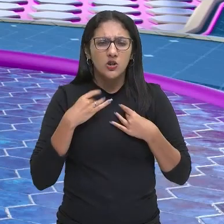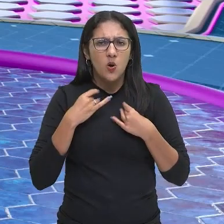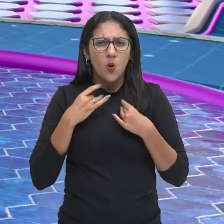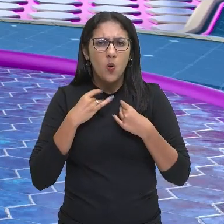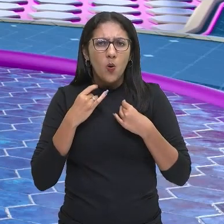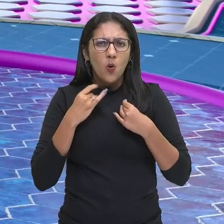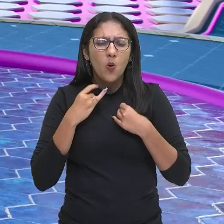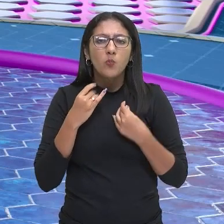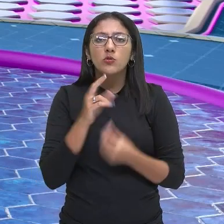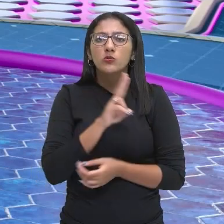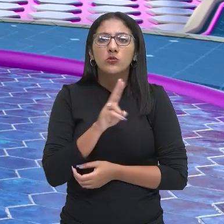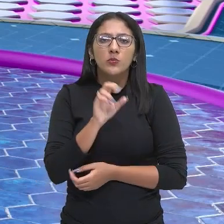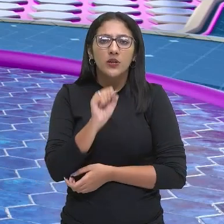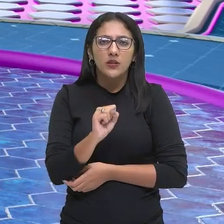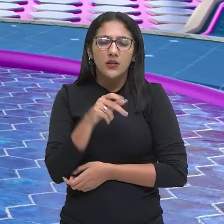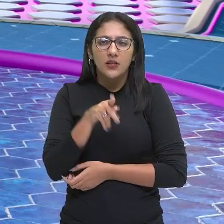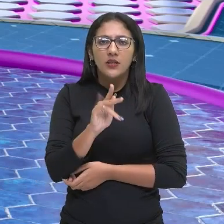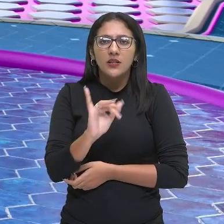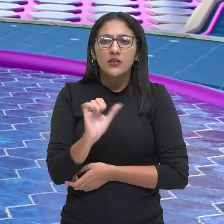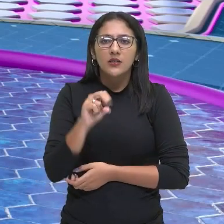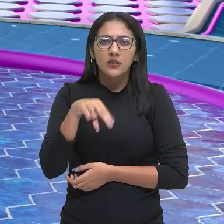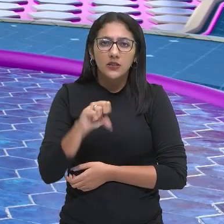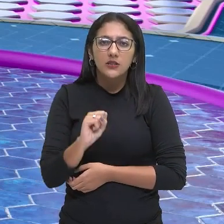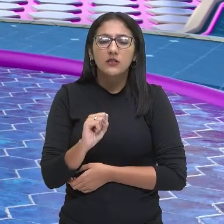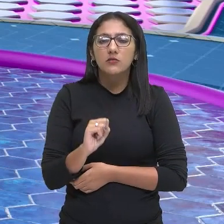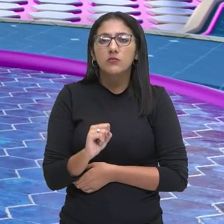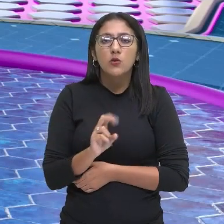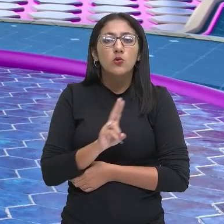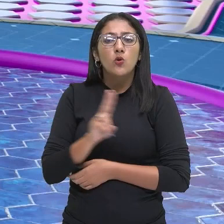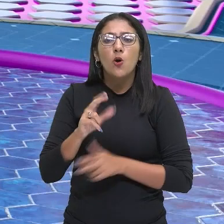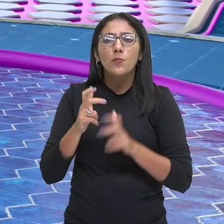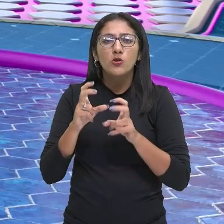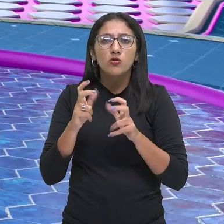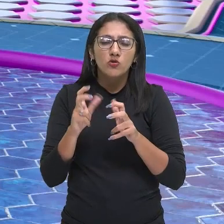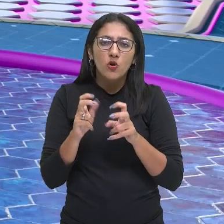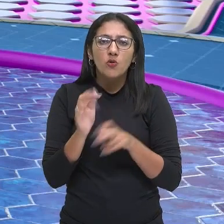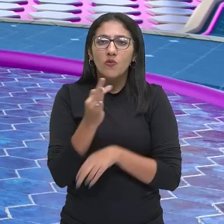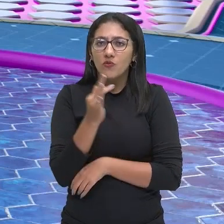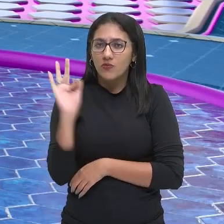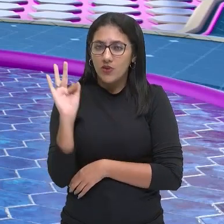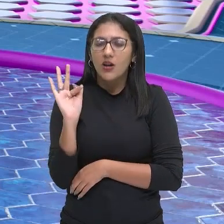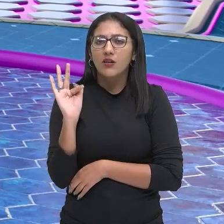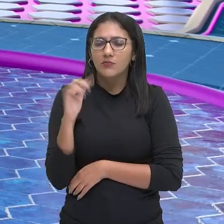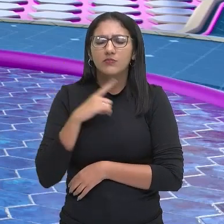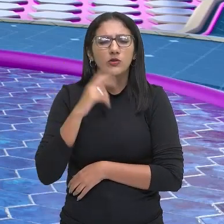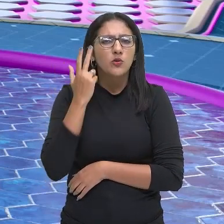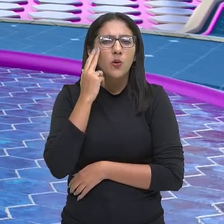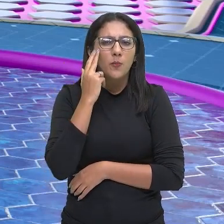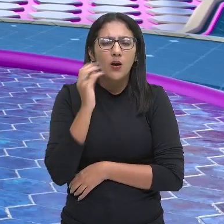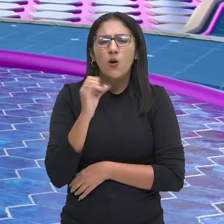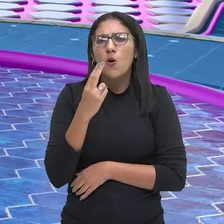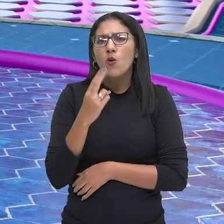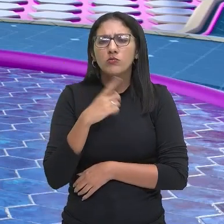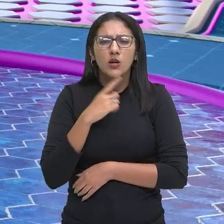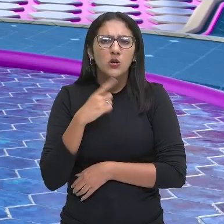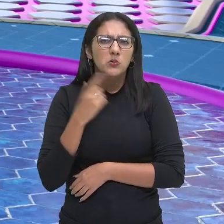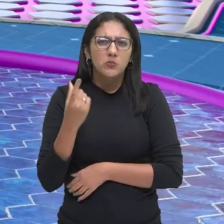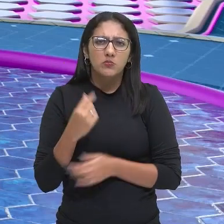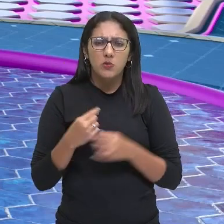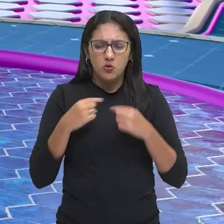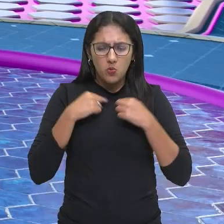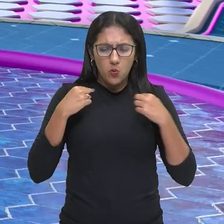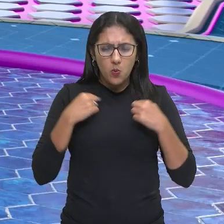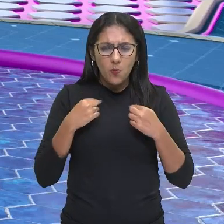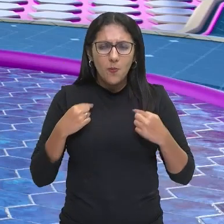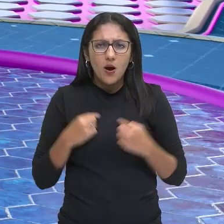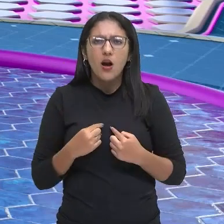denominadas skins no game Free Fire. Né? Isso é comum também. Ah, eu quero uma roupa do Batman. Aí você vai lá e compra uma roupa